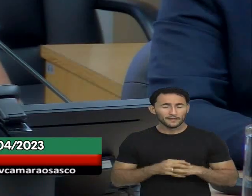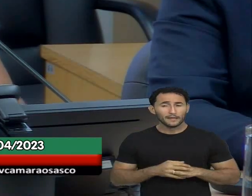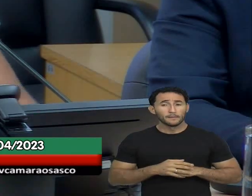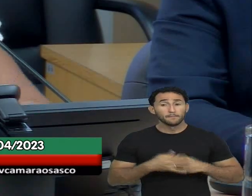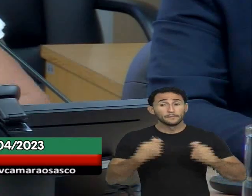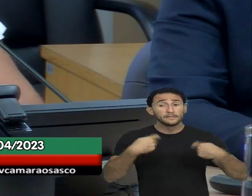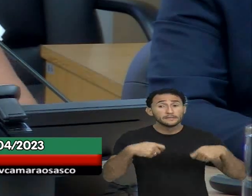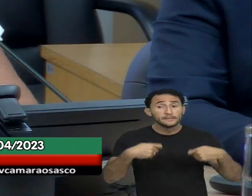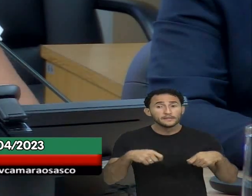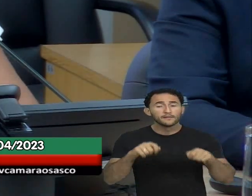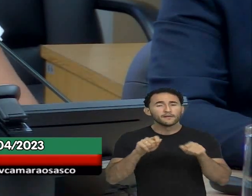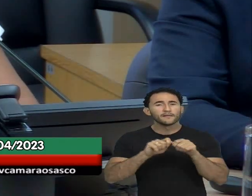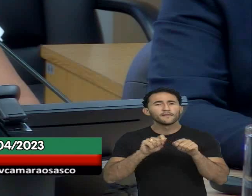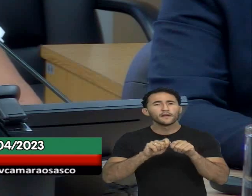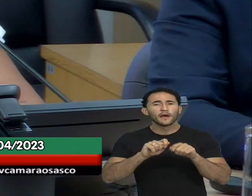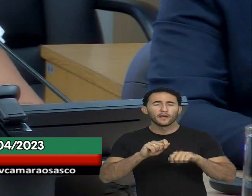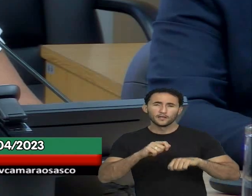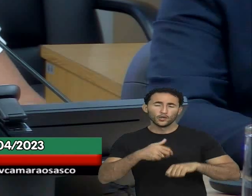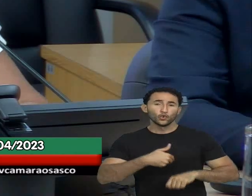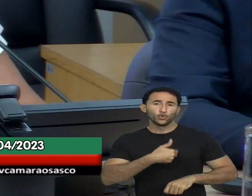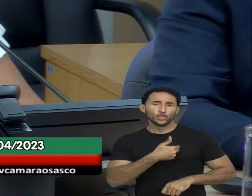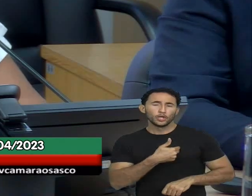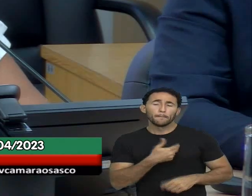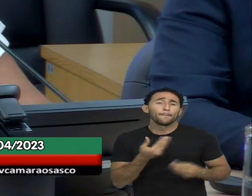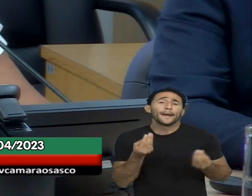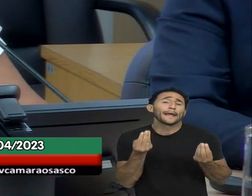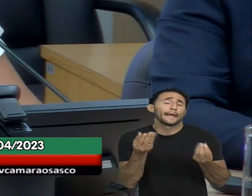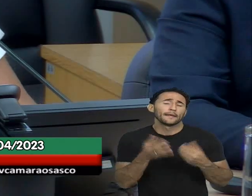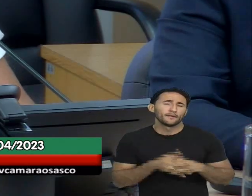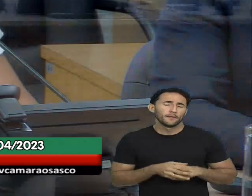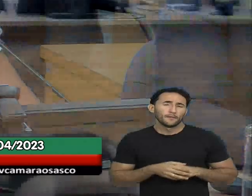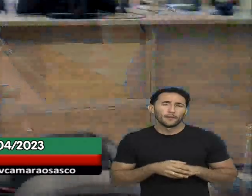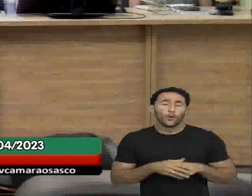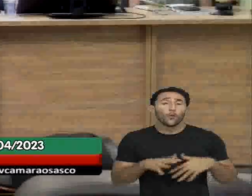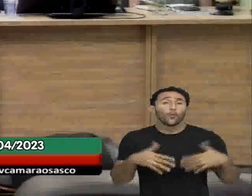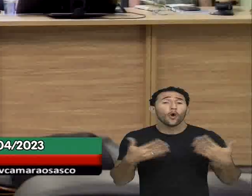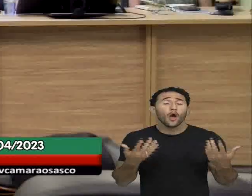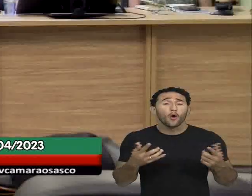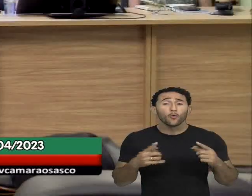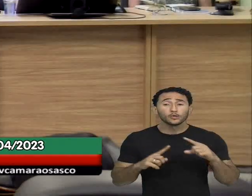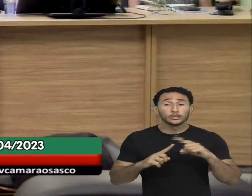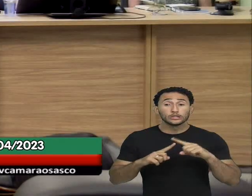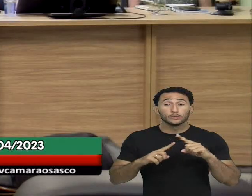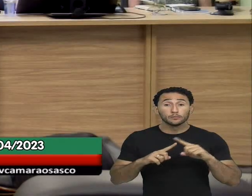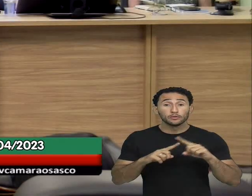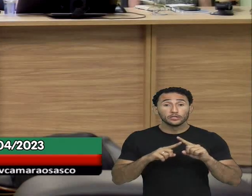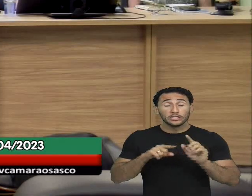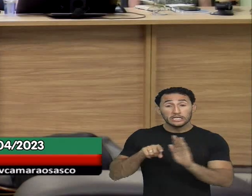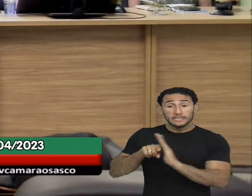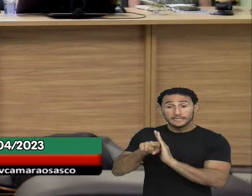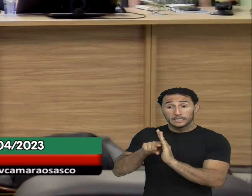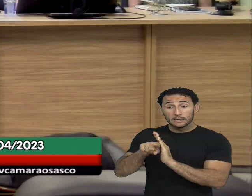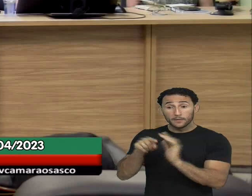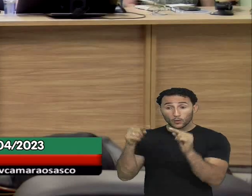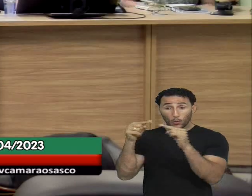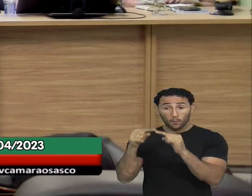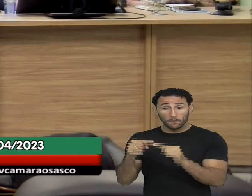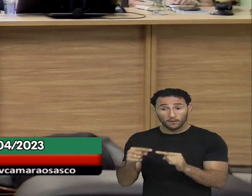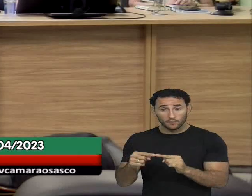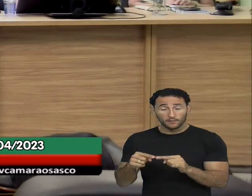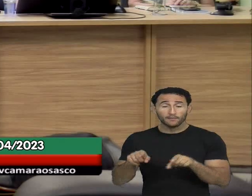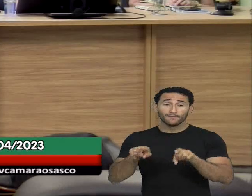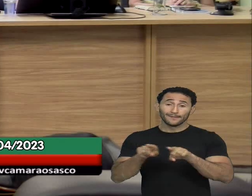têm que fazer esse procedimento, qual é o tipo de exames. E